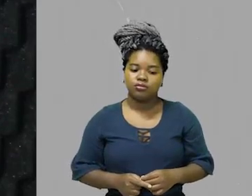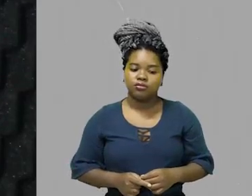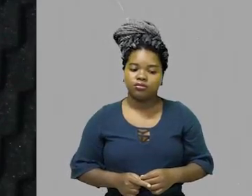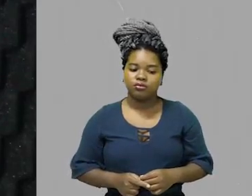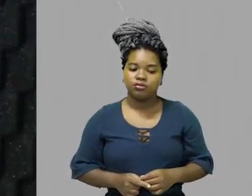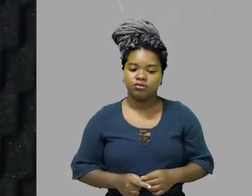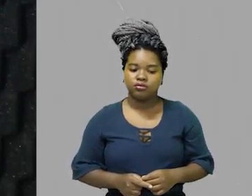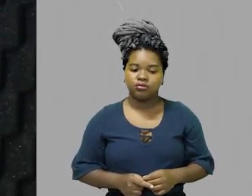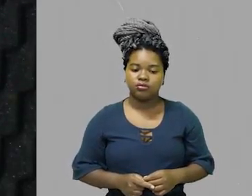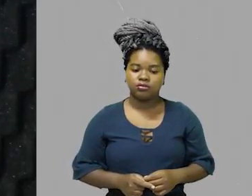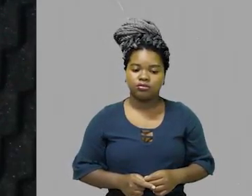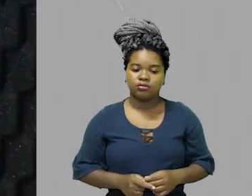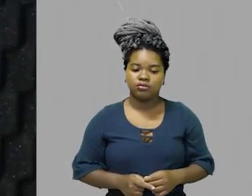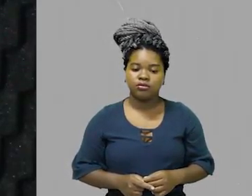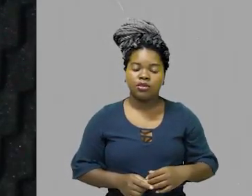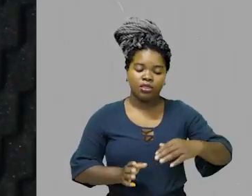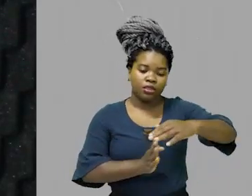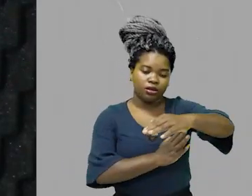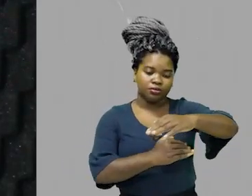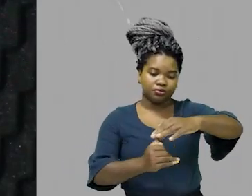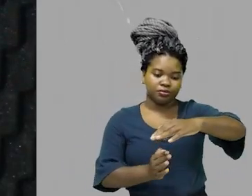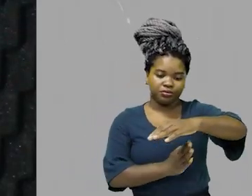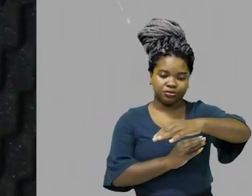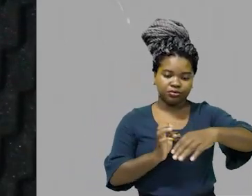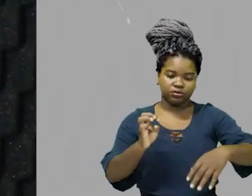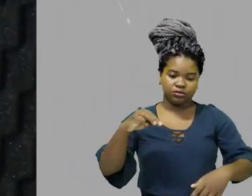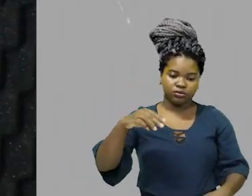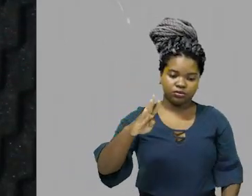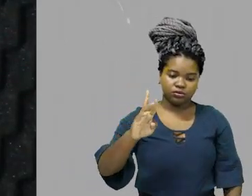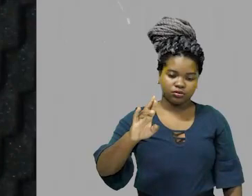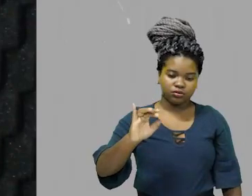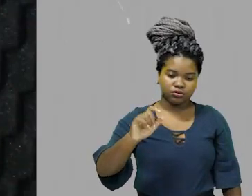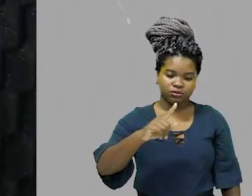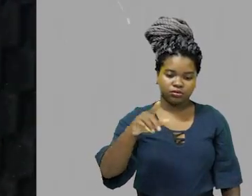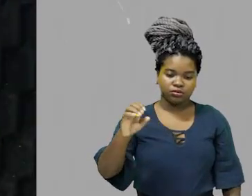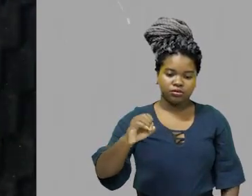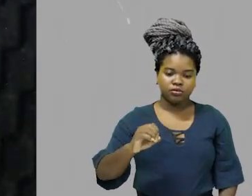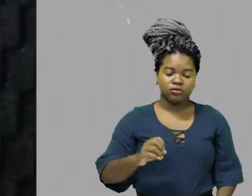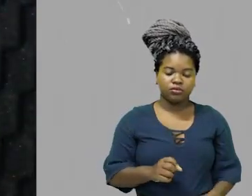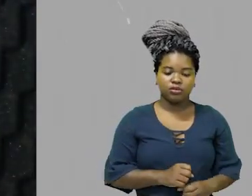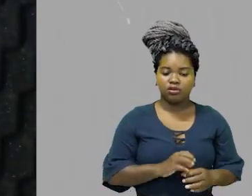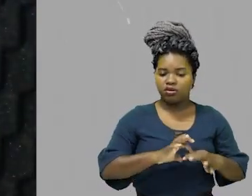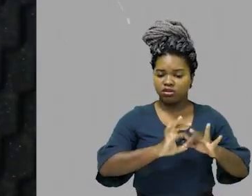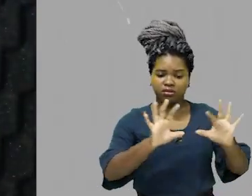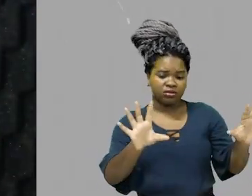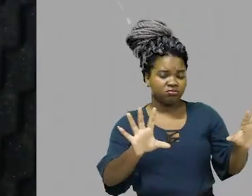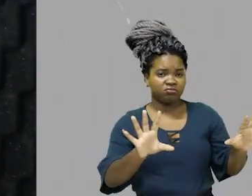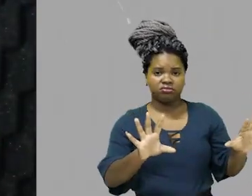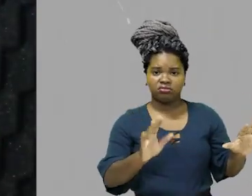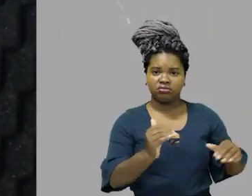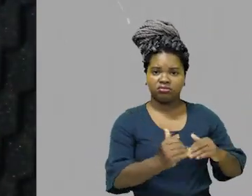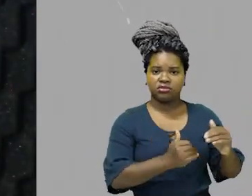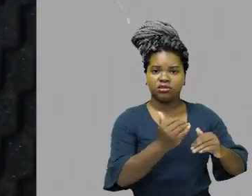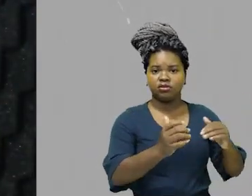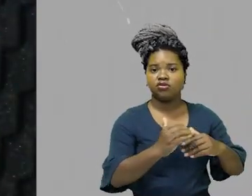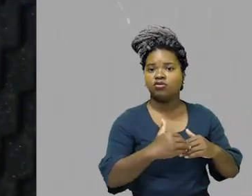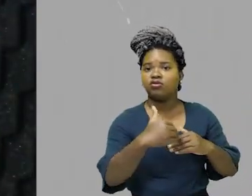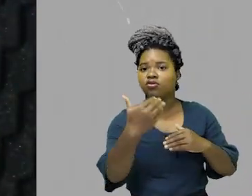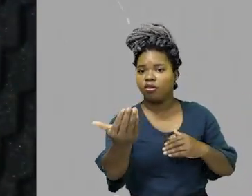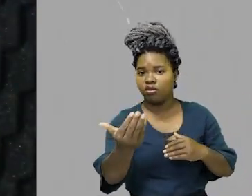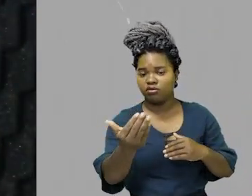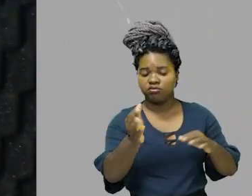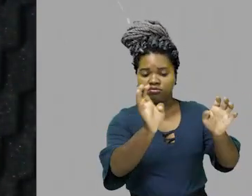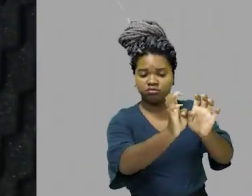o embrião nas algas, ele é uma estrutura que fica solta. Ele se desenvolve fora do corpo